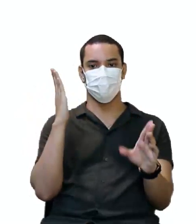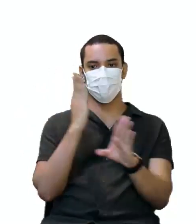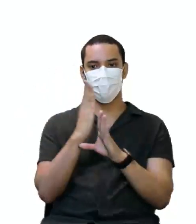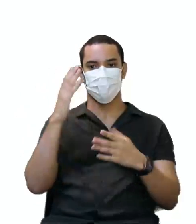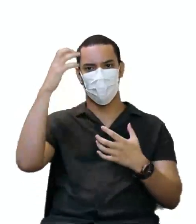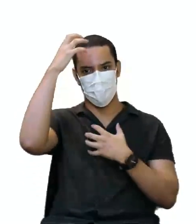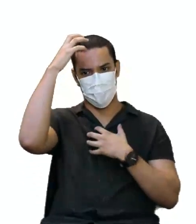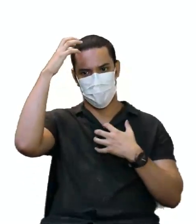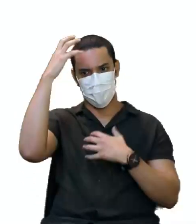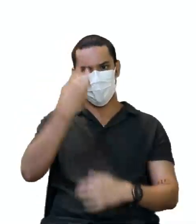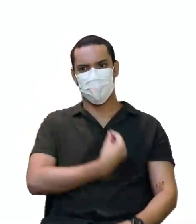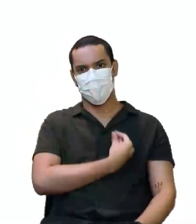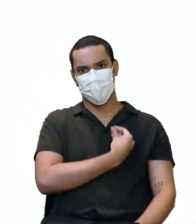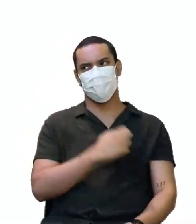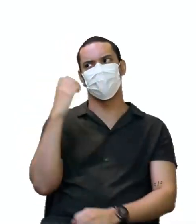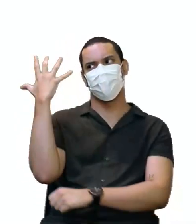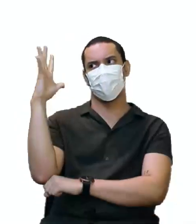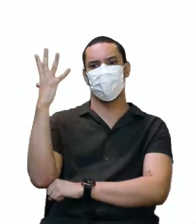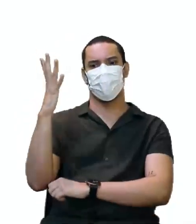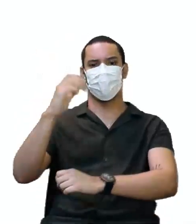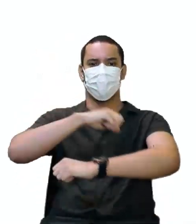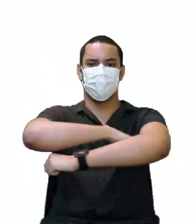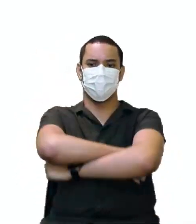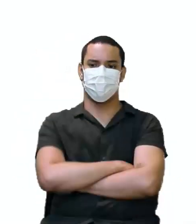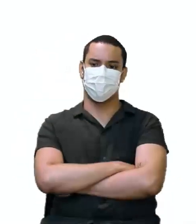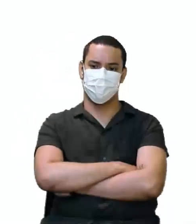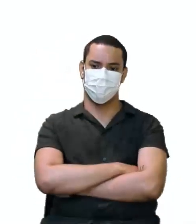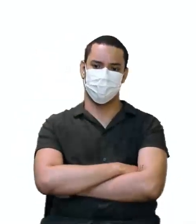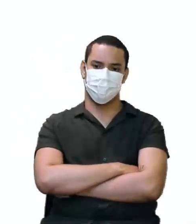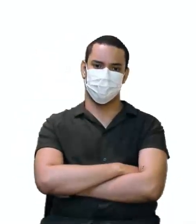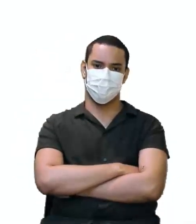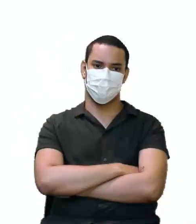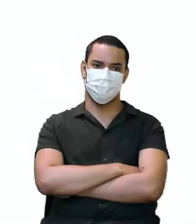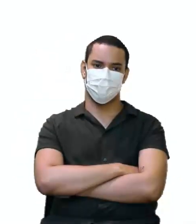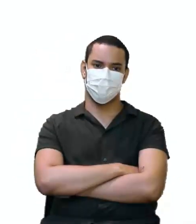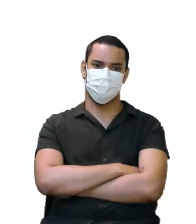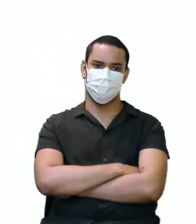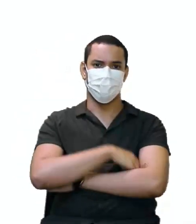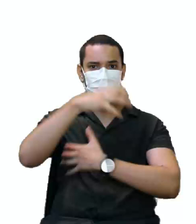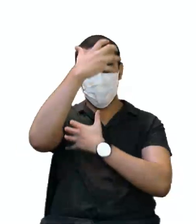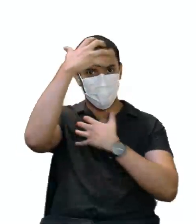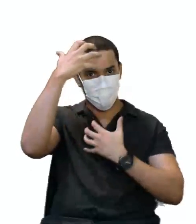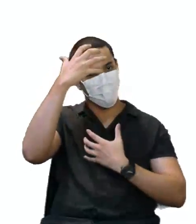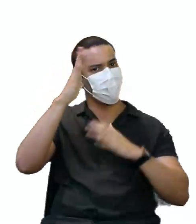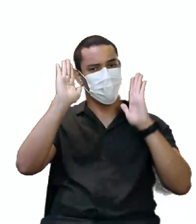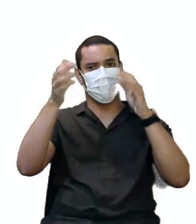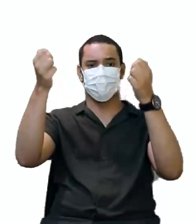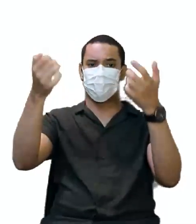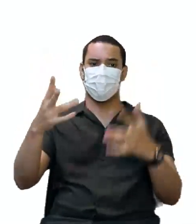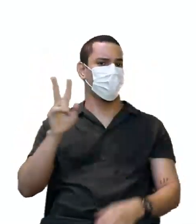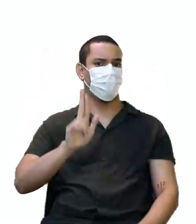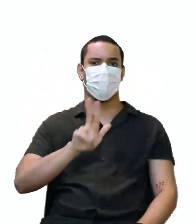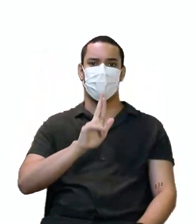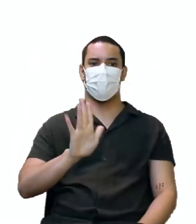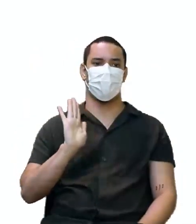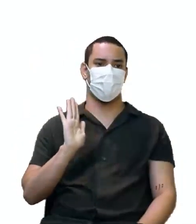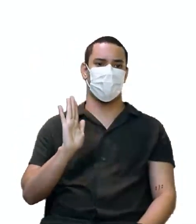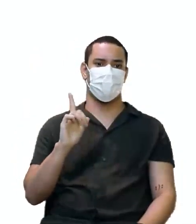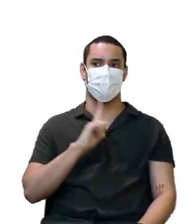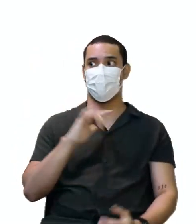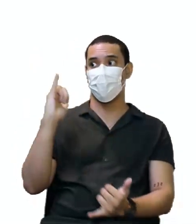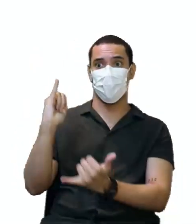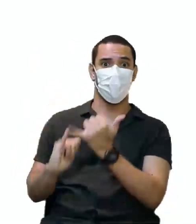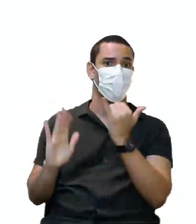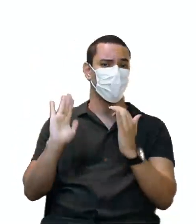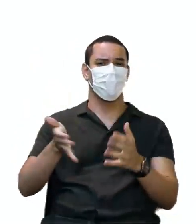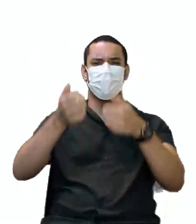de macacos que viviam em árvores. Nós não evoluímos de macacos, né, galera? Nós tivemos um ancestral comum, a gente